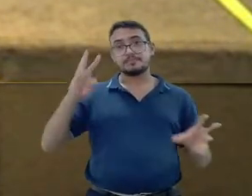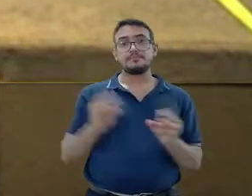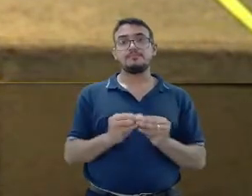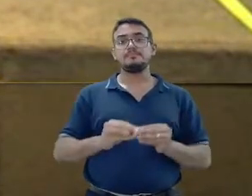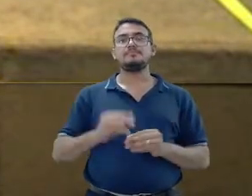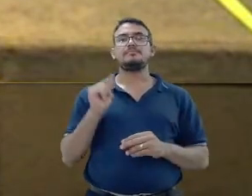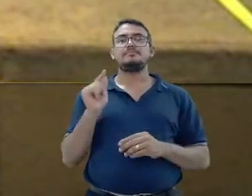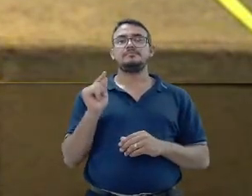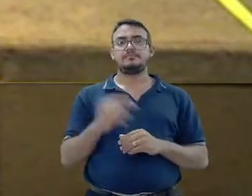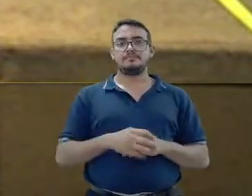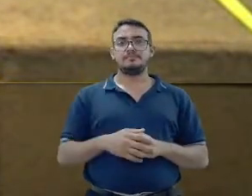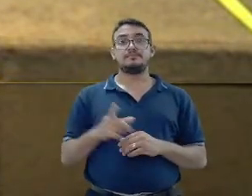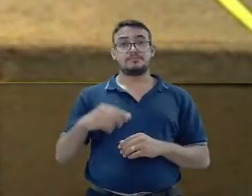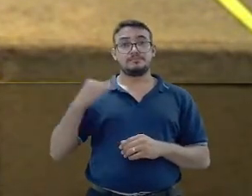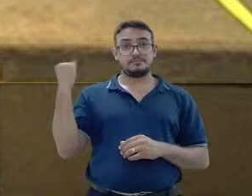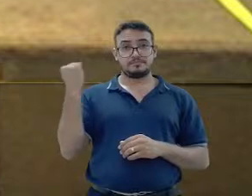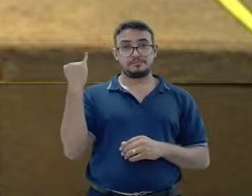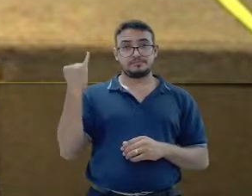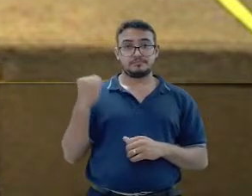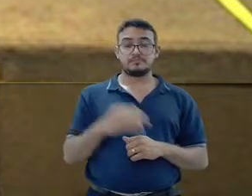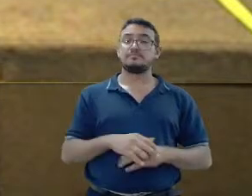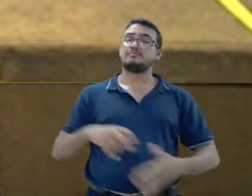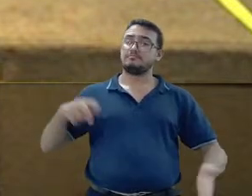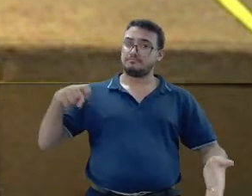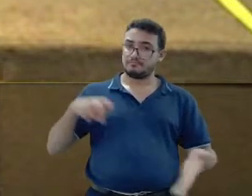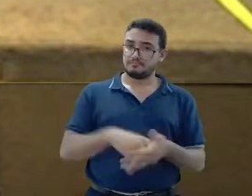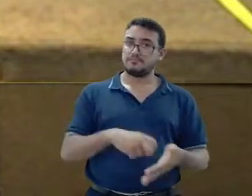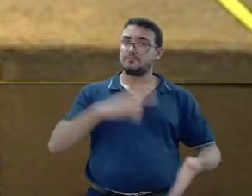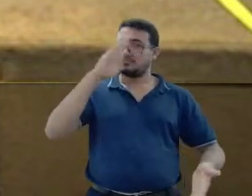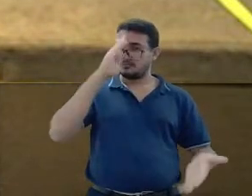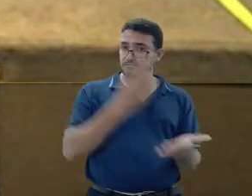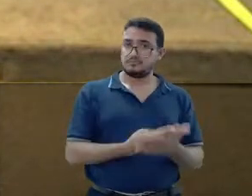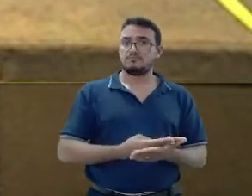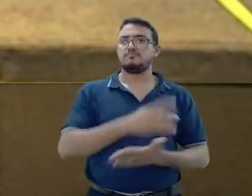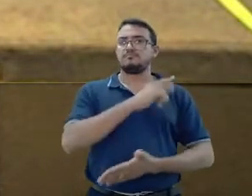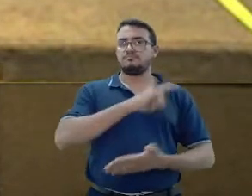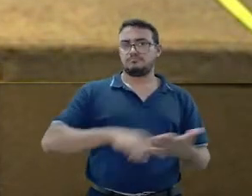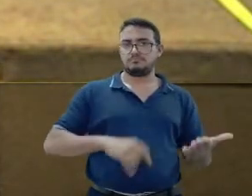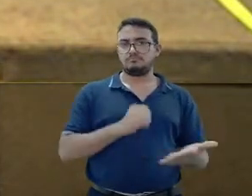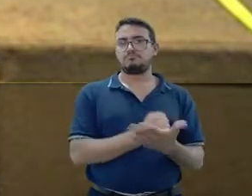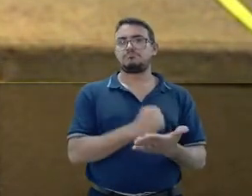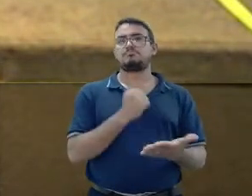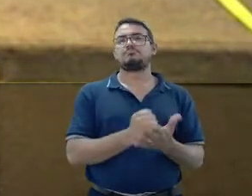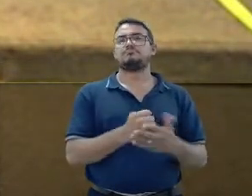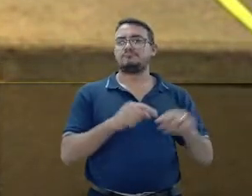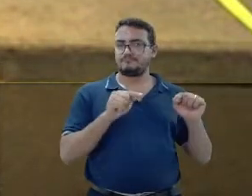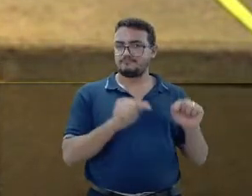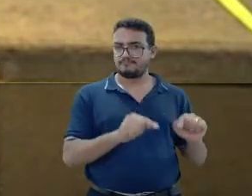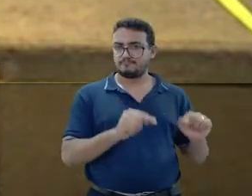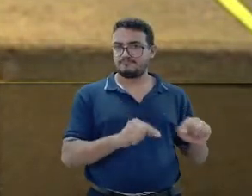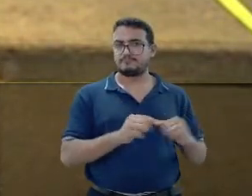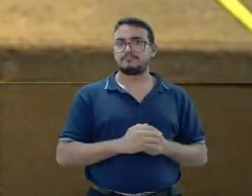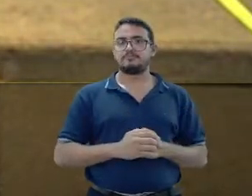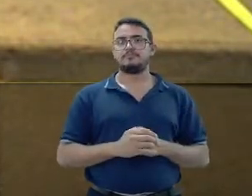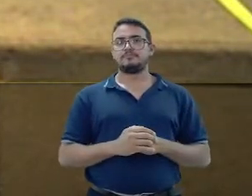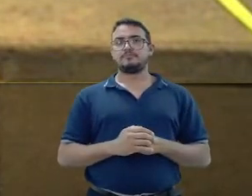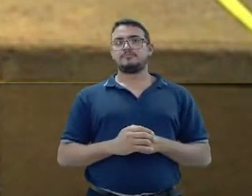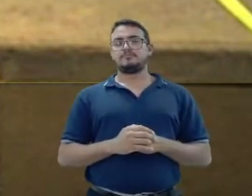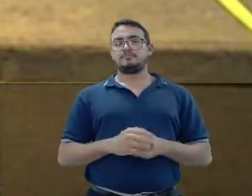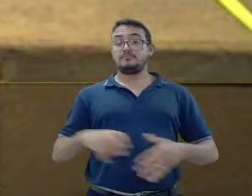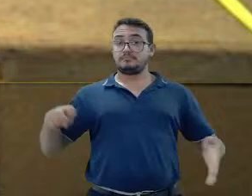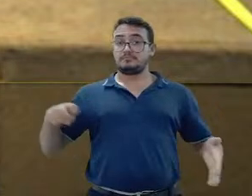relevância, porque a sentença se baseou nesses laudos. A sentença concluiu que não haveria a condição